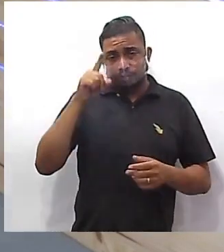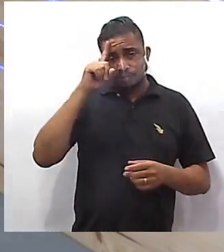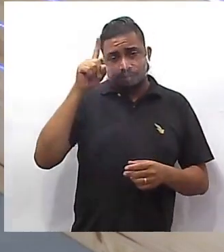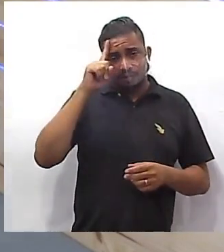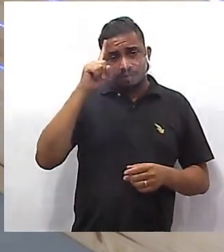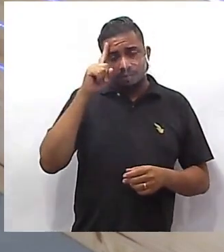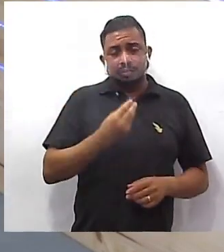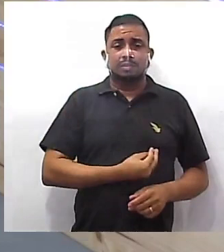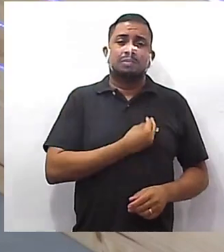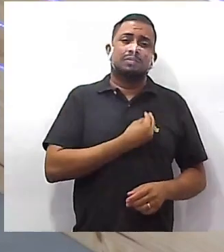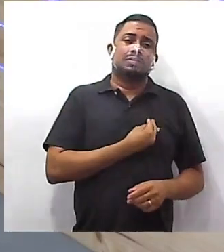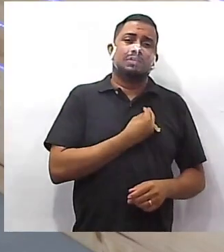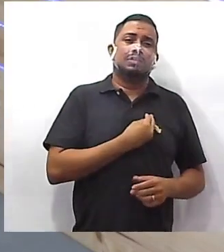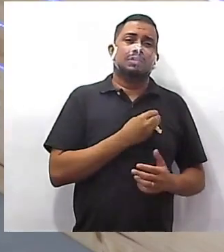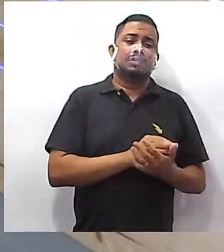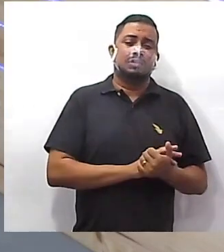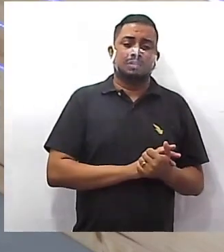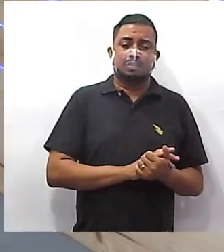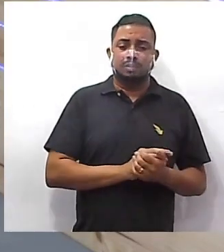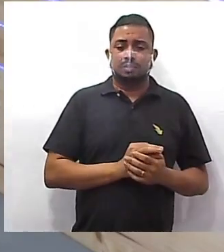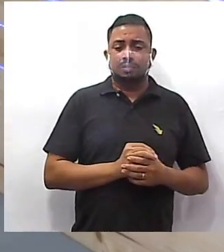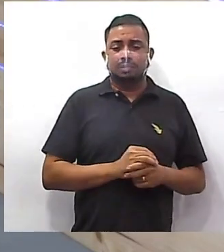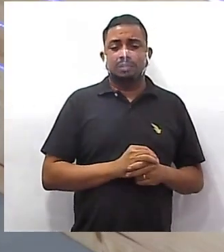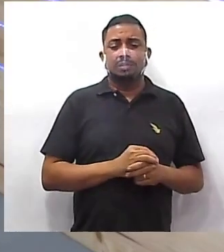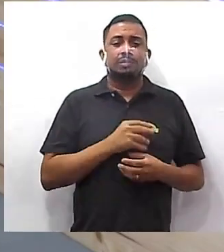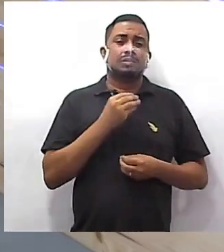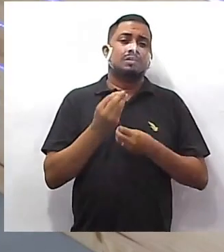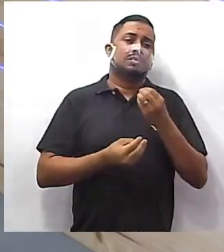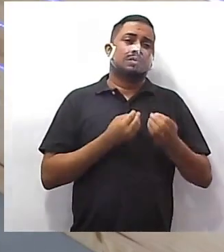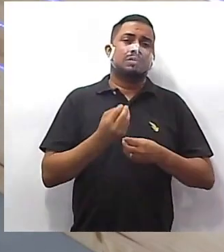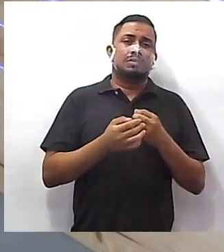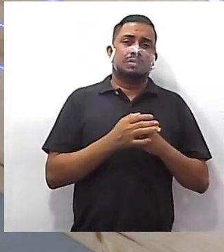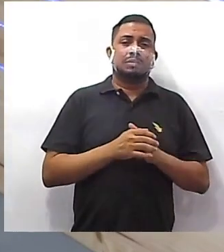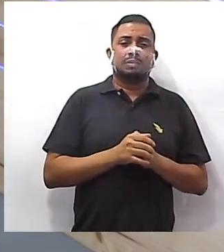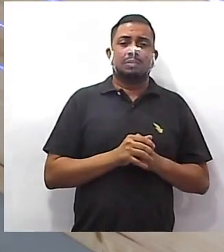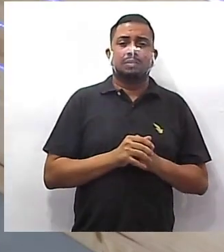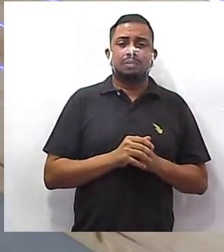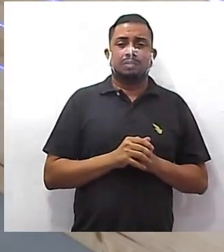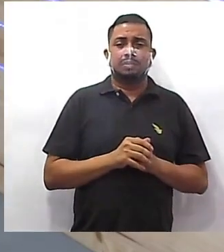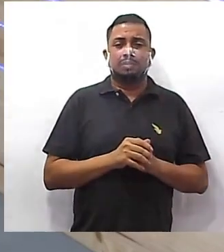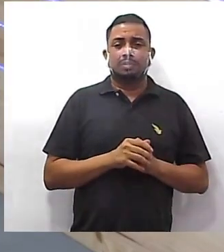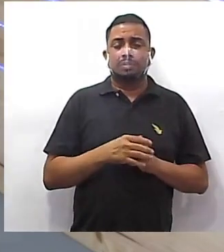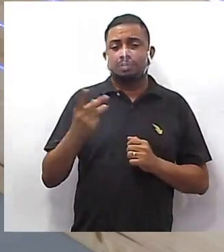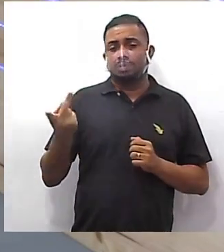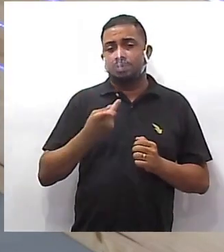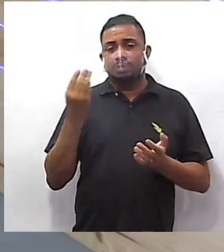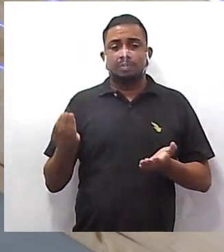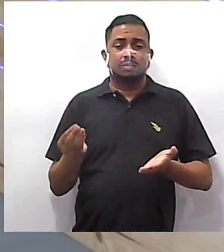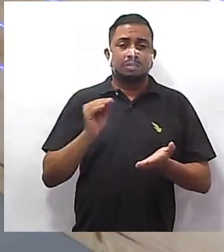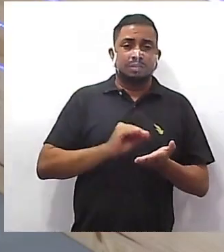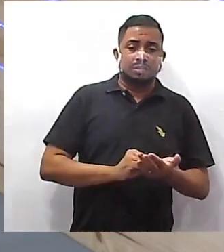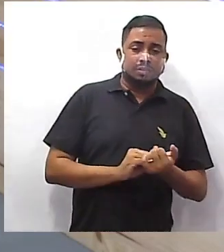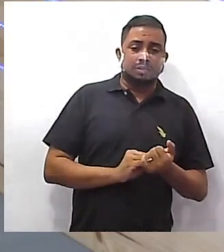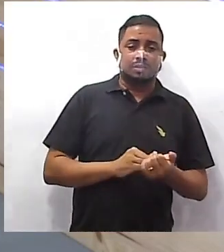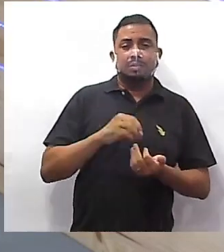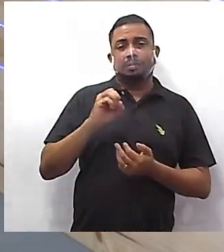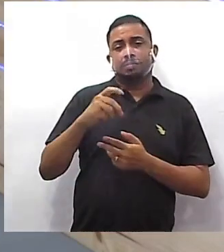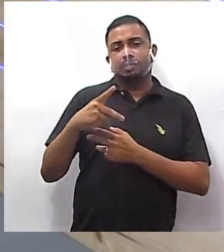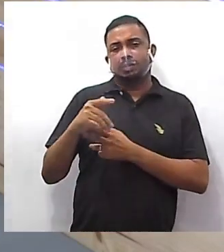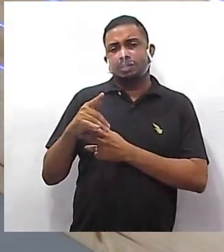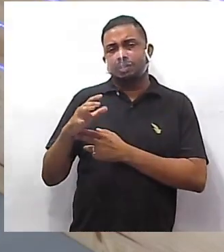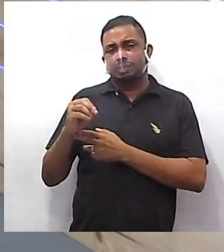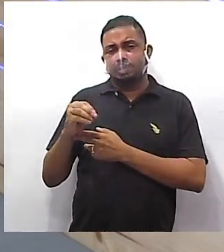vida. E, como o Heraldo falou, ele colocou bem, é uma operação de